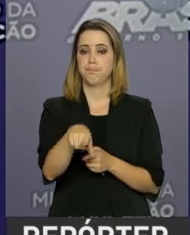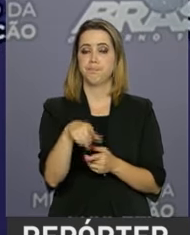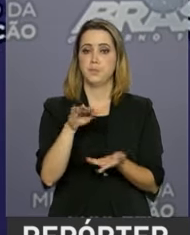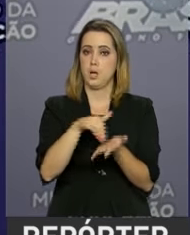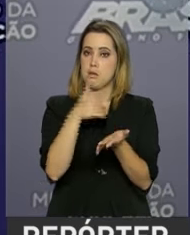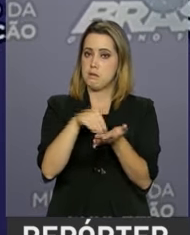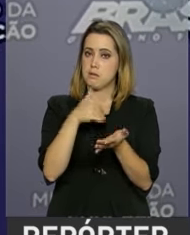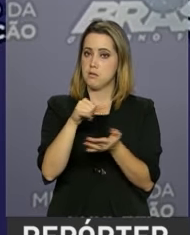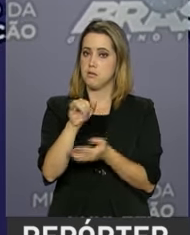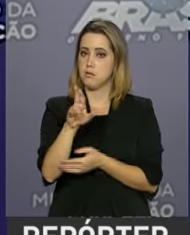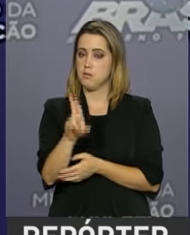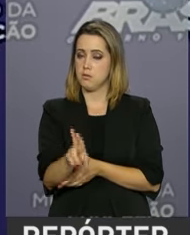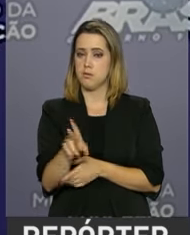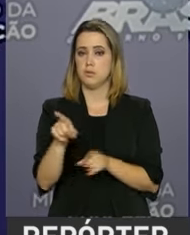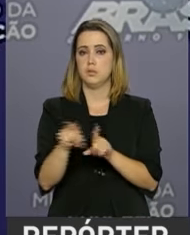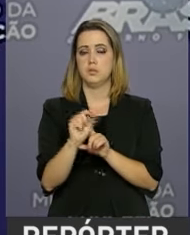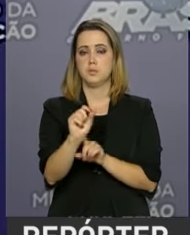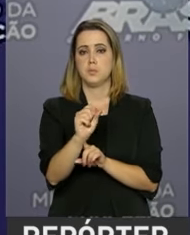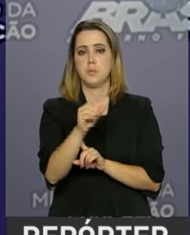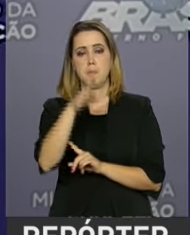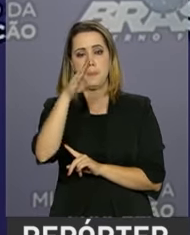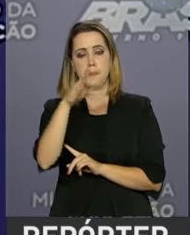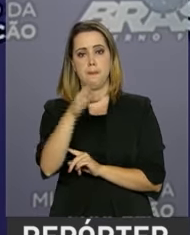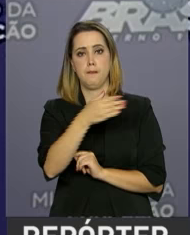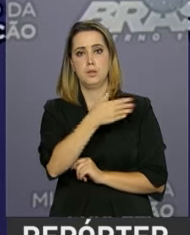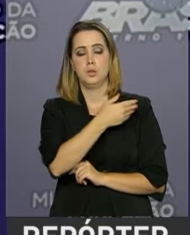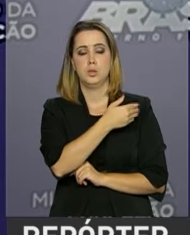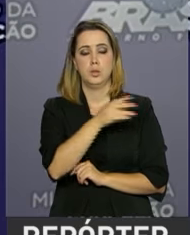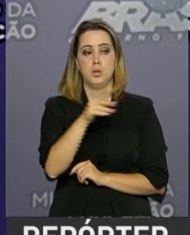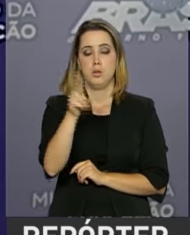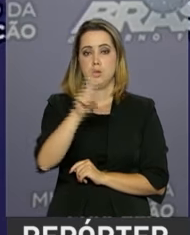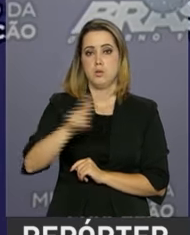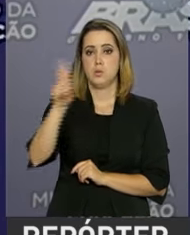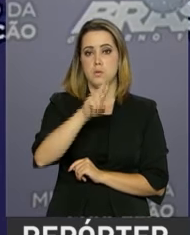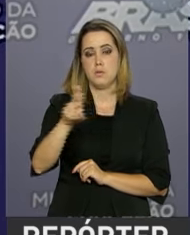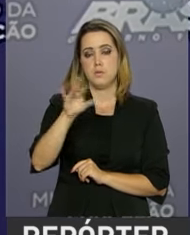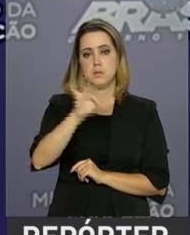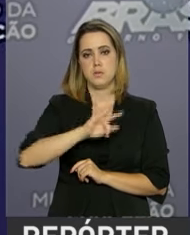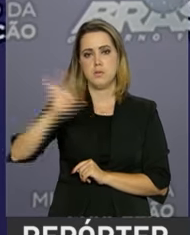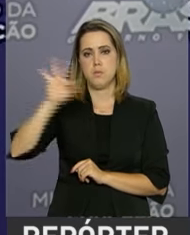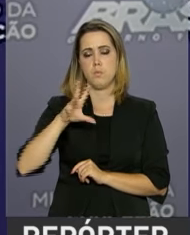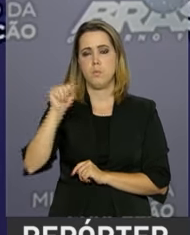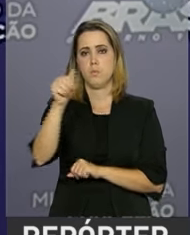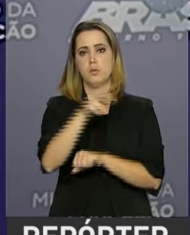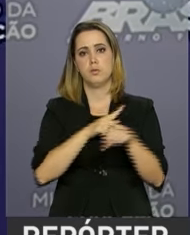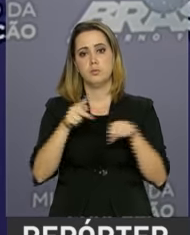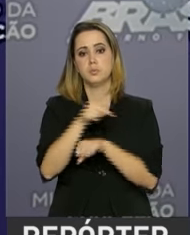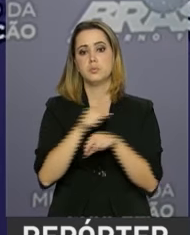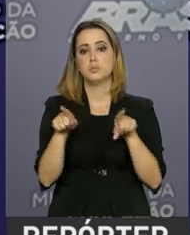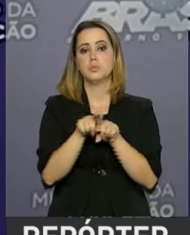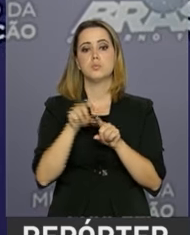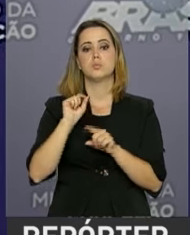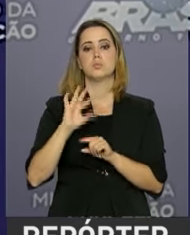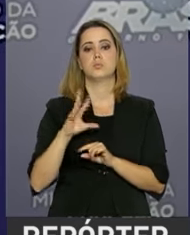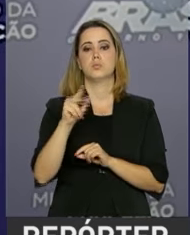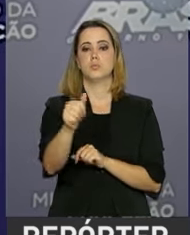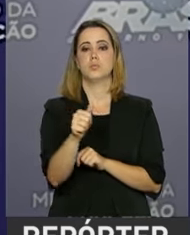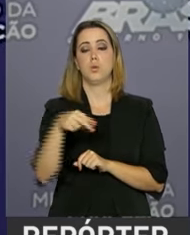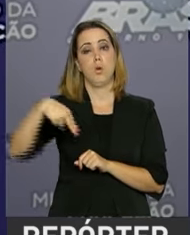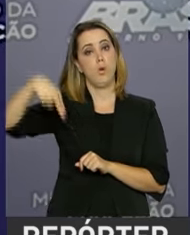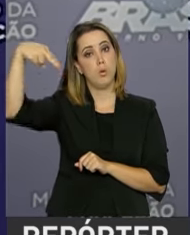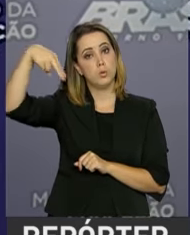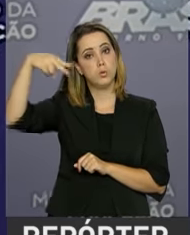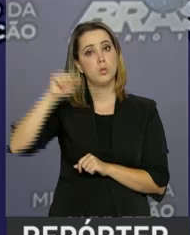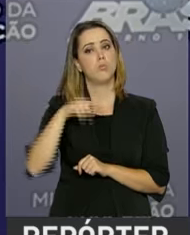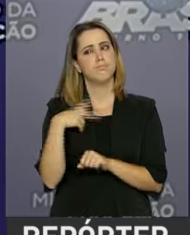Seleção Unificada nas universidades federais e institutos federais de ensino em todo o país. As universidades do Nordeste